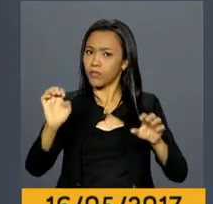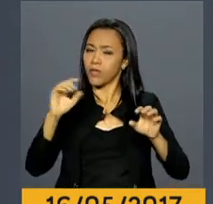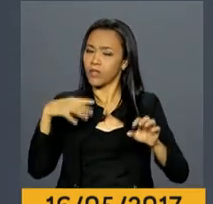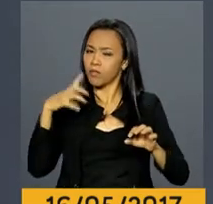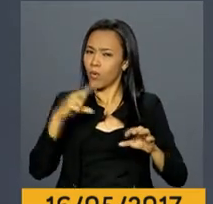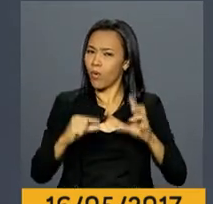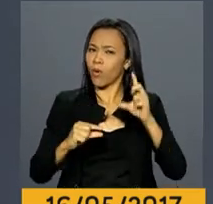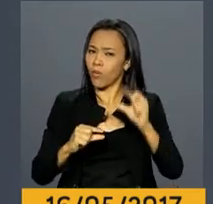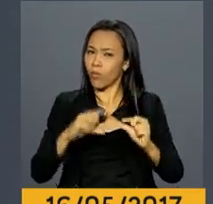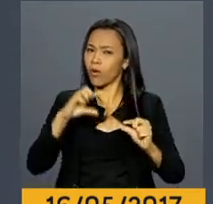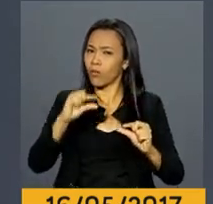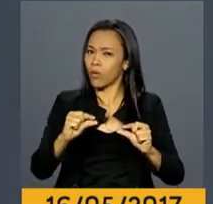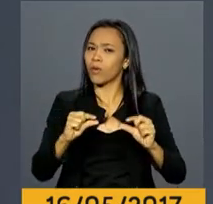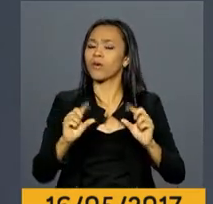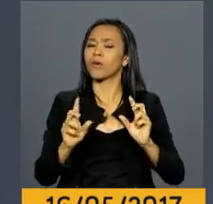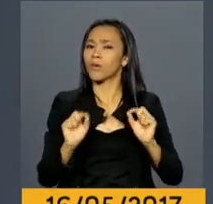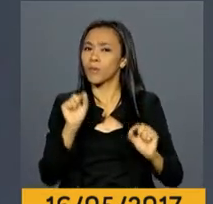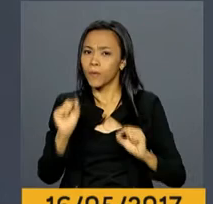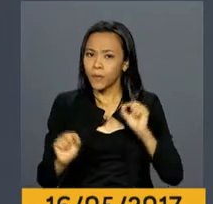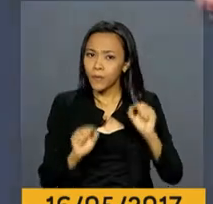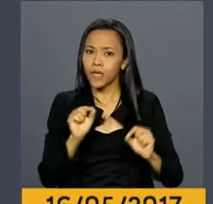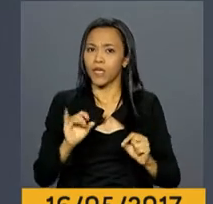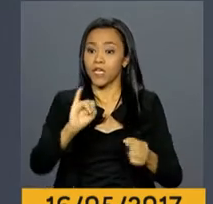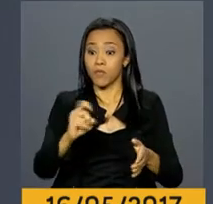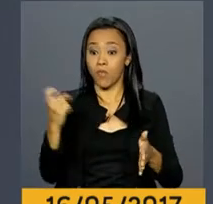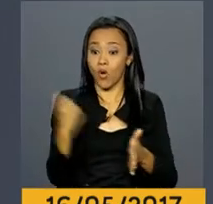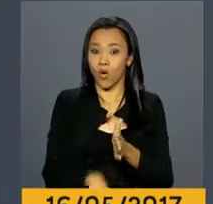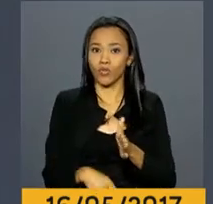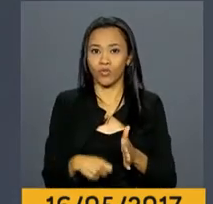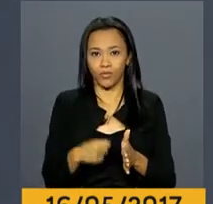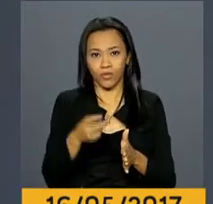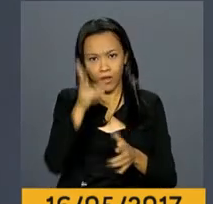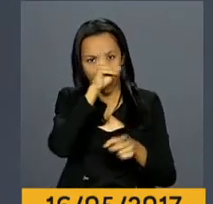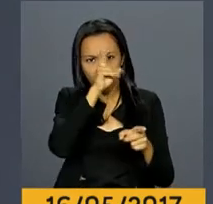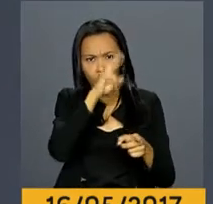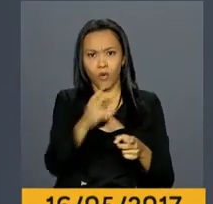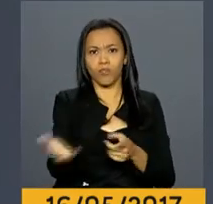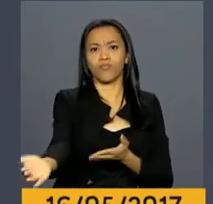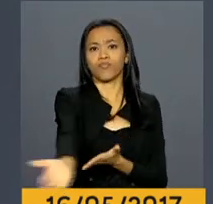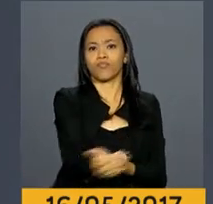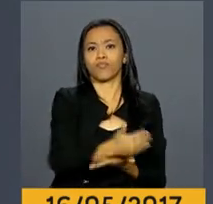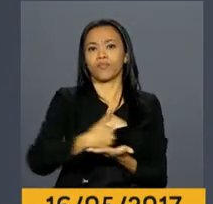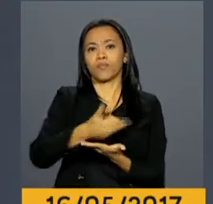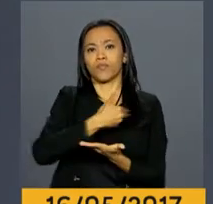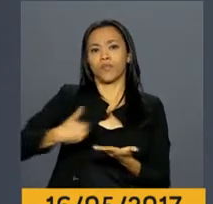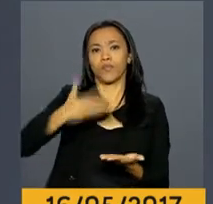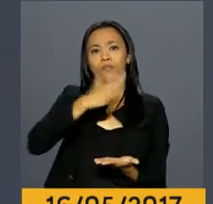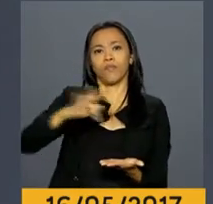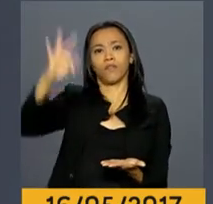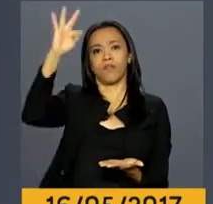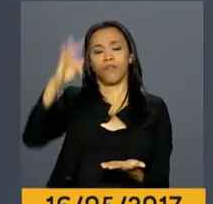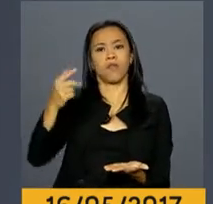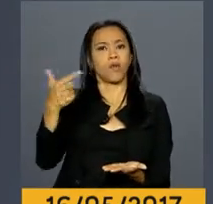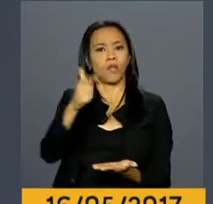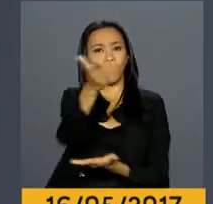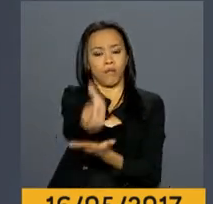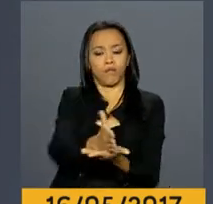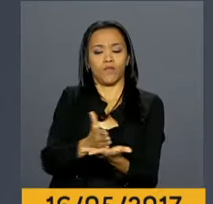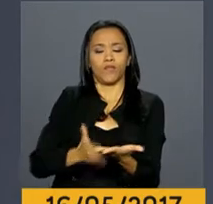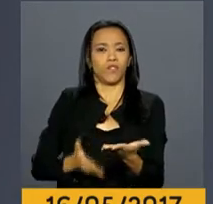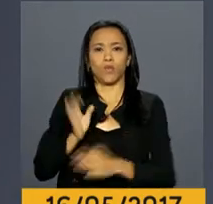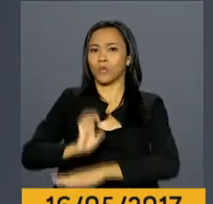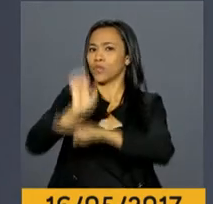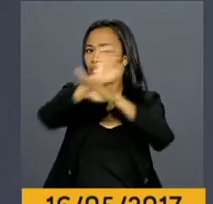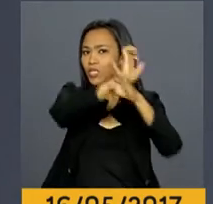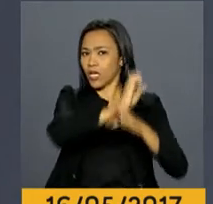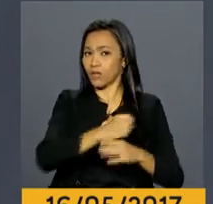centralizadora foi transformando, por exemplo, impostos, lembrou bem ele, em contribuições. Para quê? Para que não haja partilha com estados